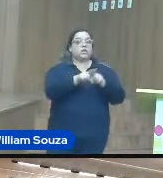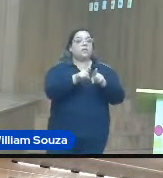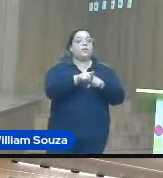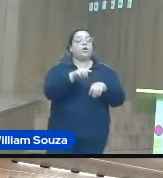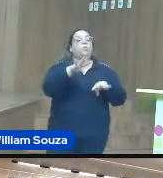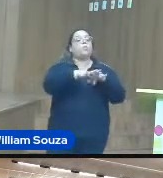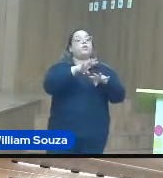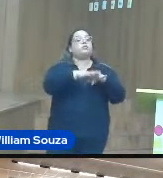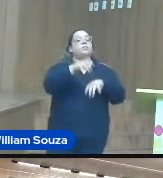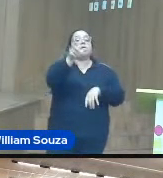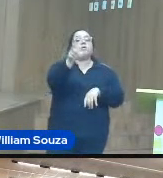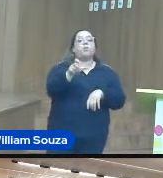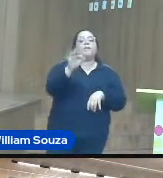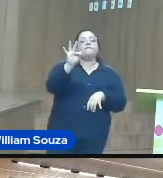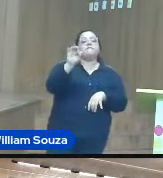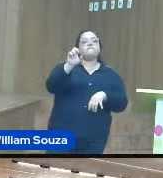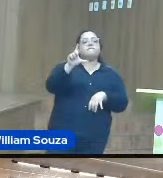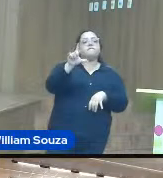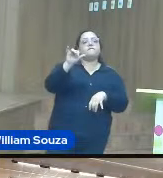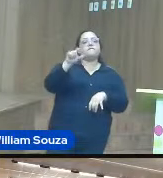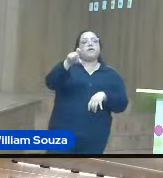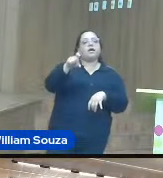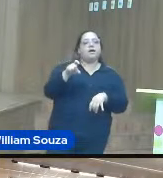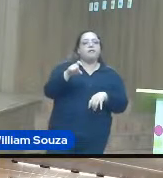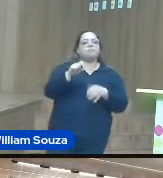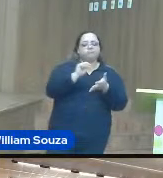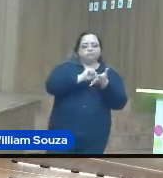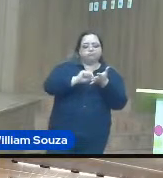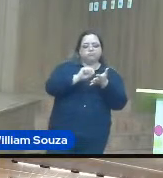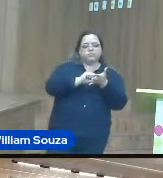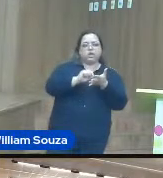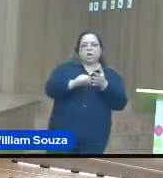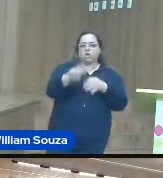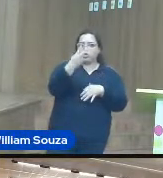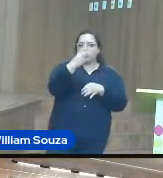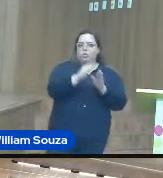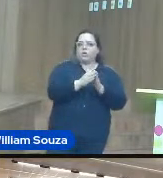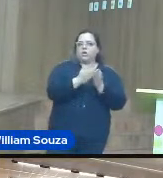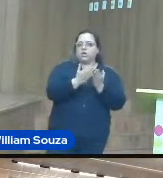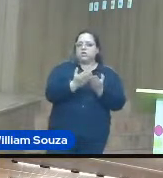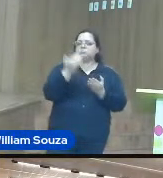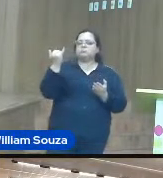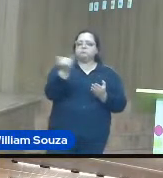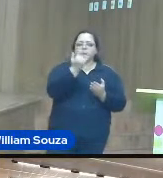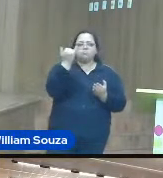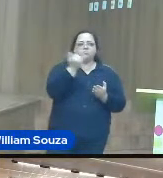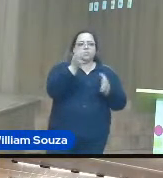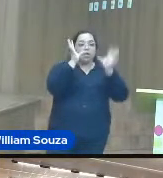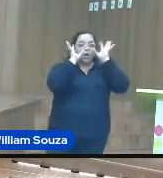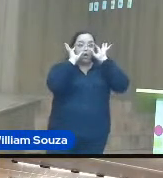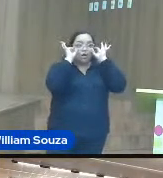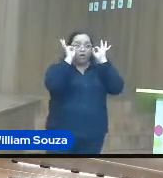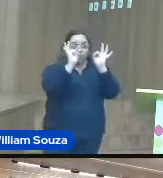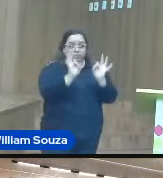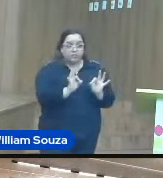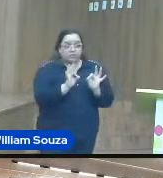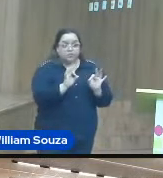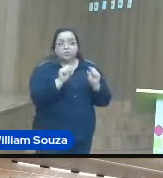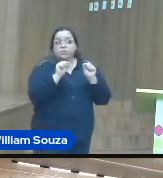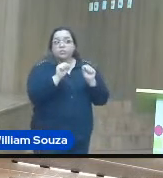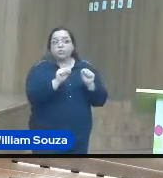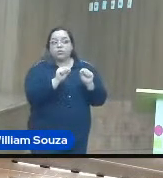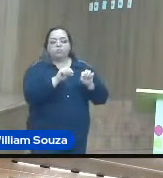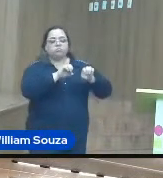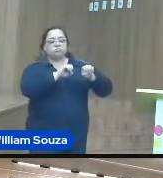falado, ele escreve 2 livros importantes chamando a atenção para a questão do ensino de matemática.